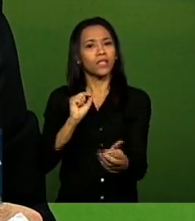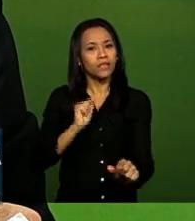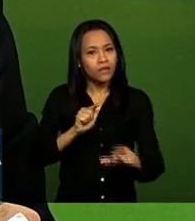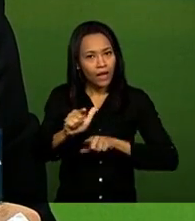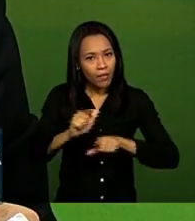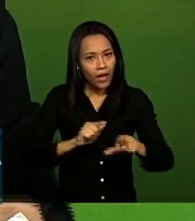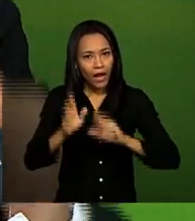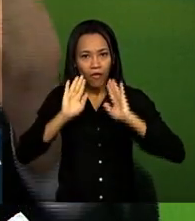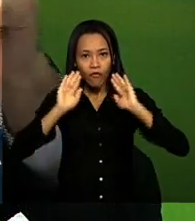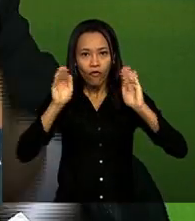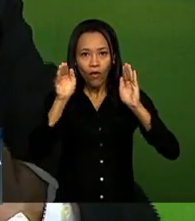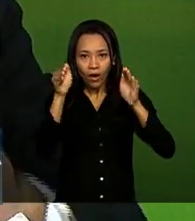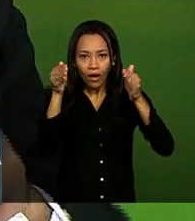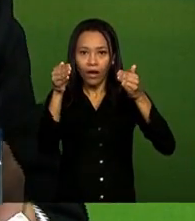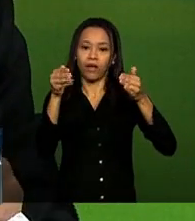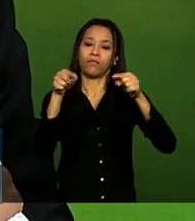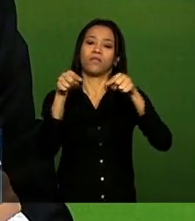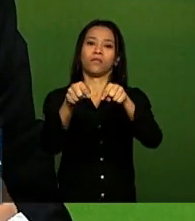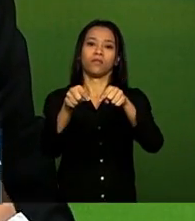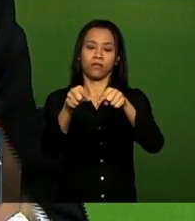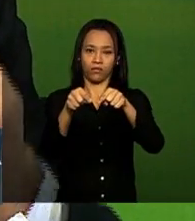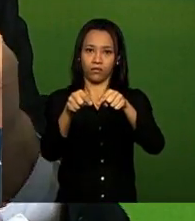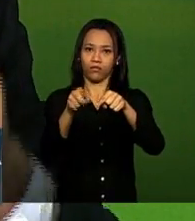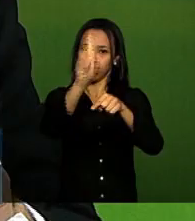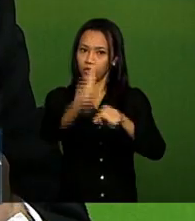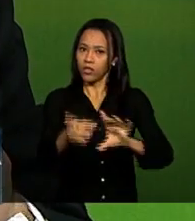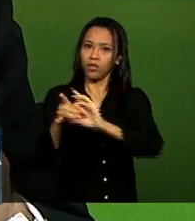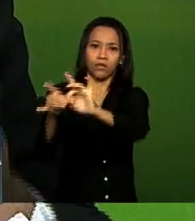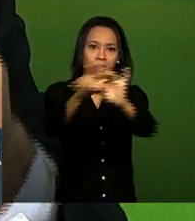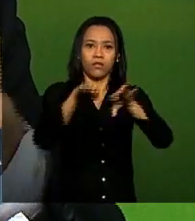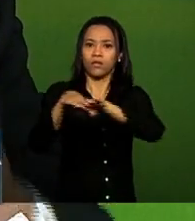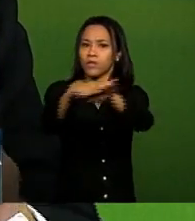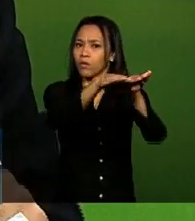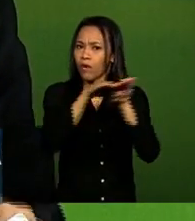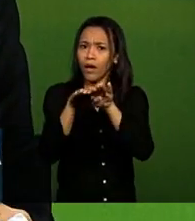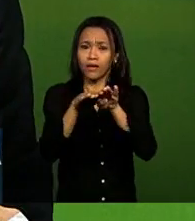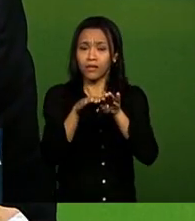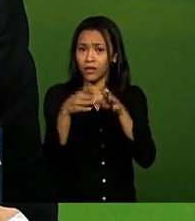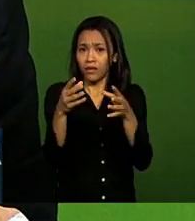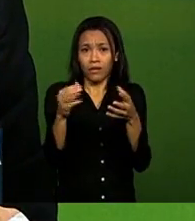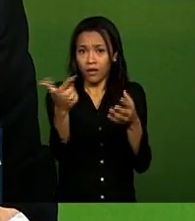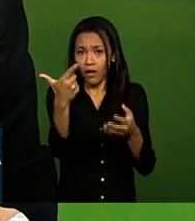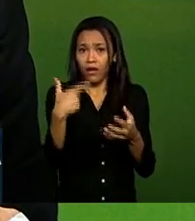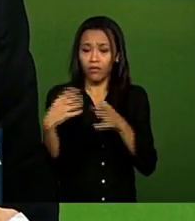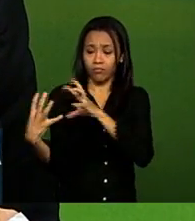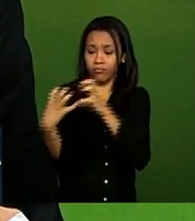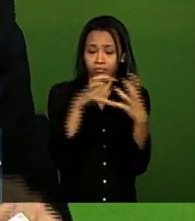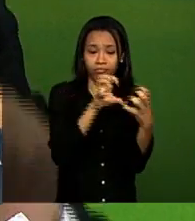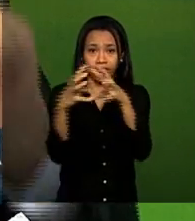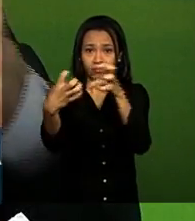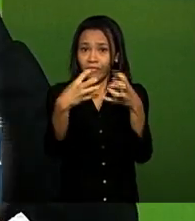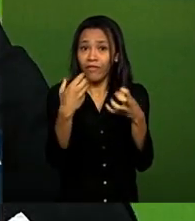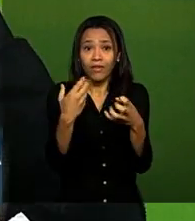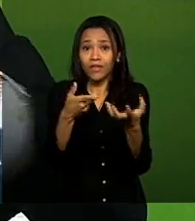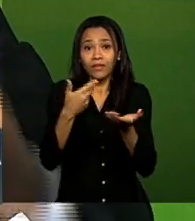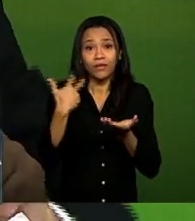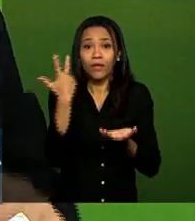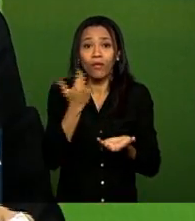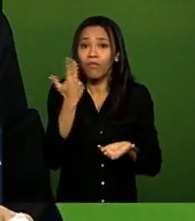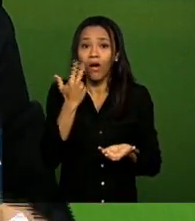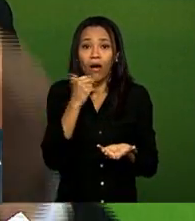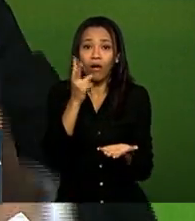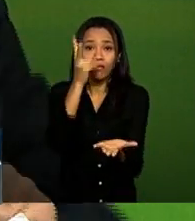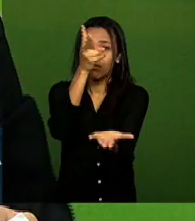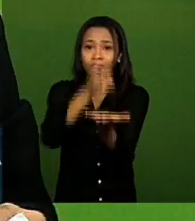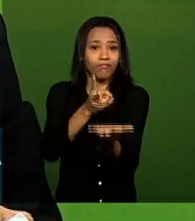examente nessa direção e reconhecermos que as tensões fazem parte de um processo democrático e que num ambiente de